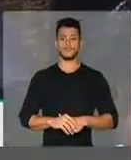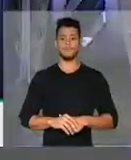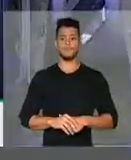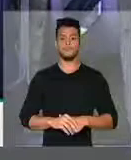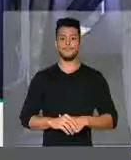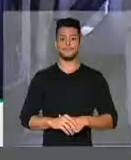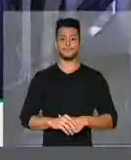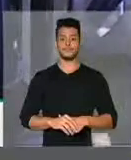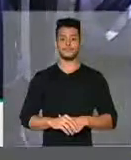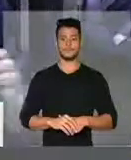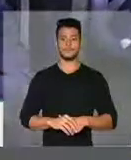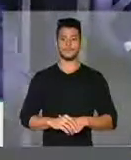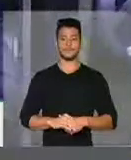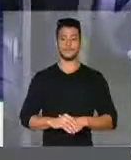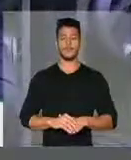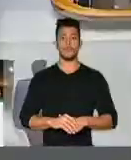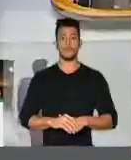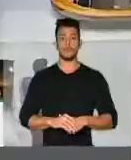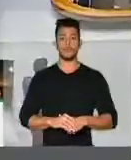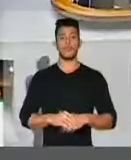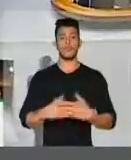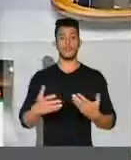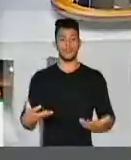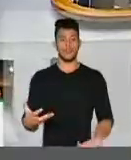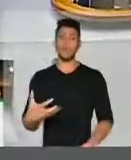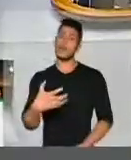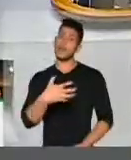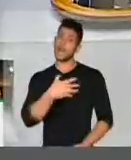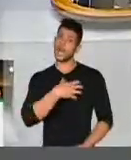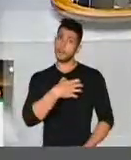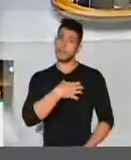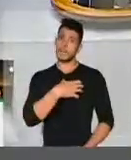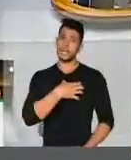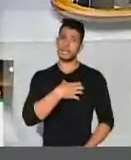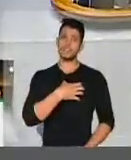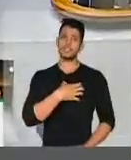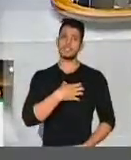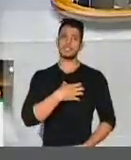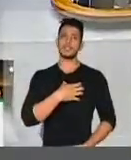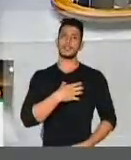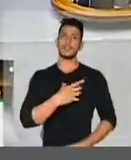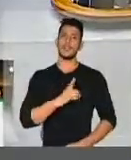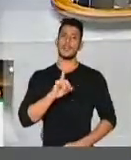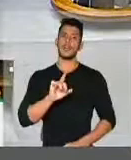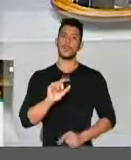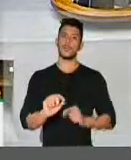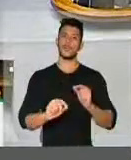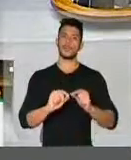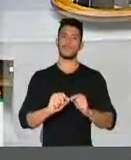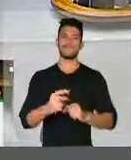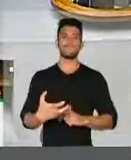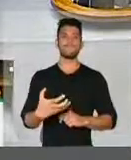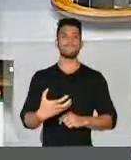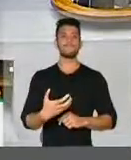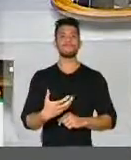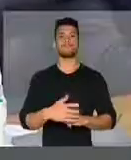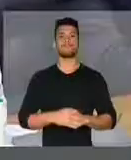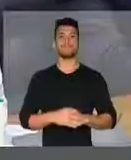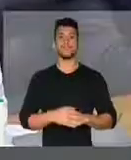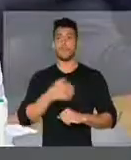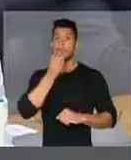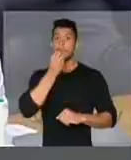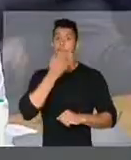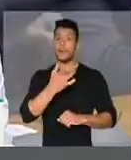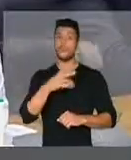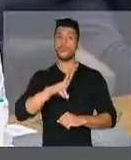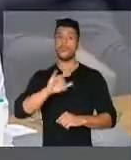Deputado Caetano primeiro. Tá, senhor presidente, a Bahia se sente honrada em receber o